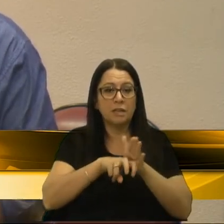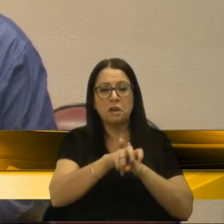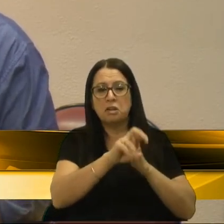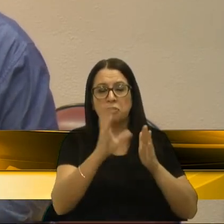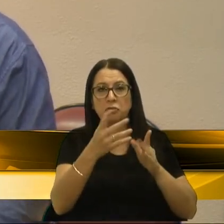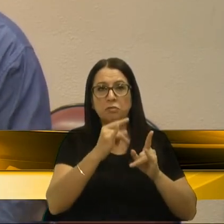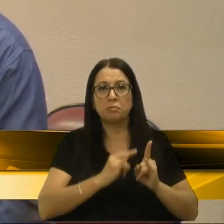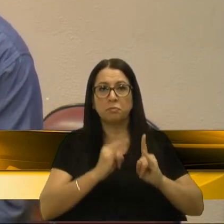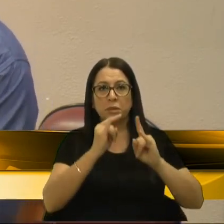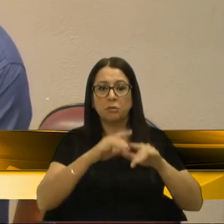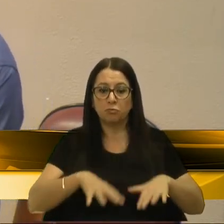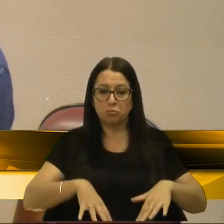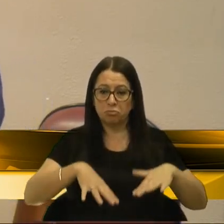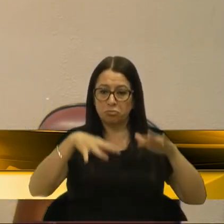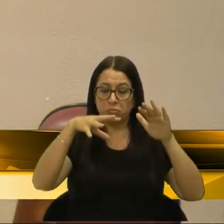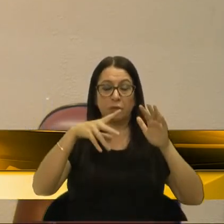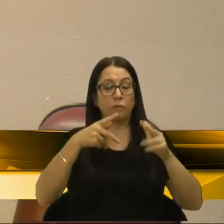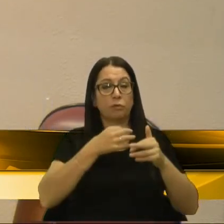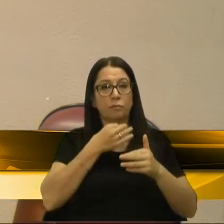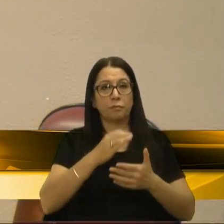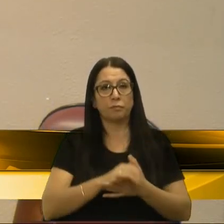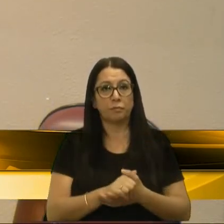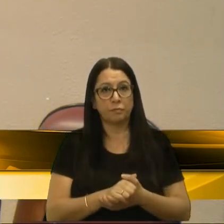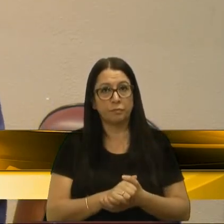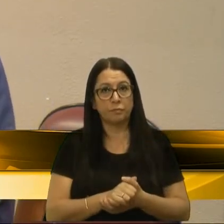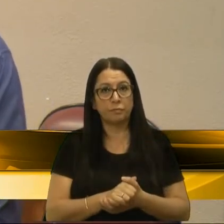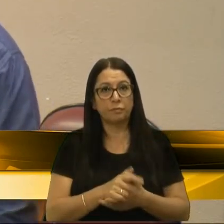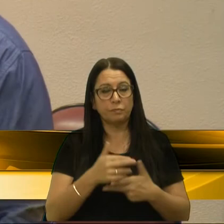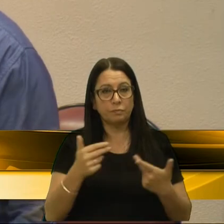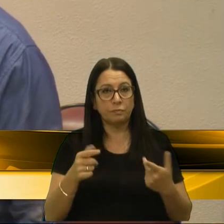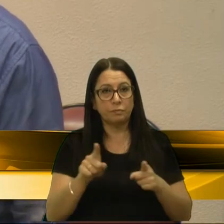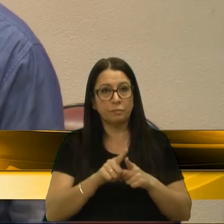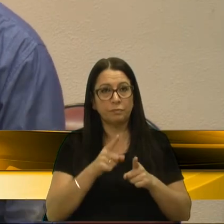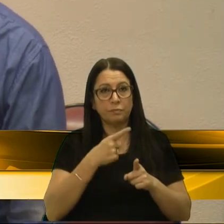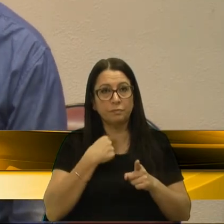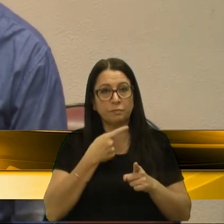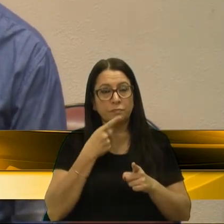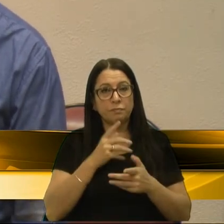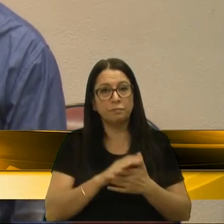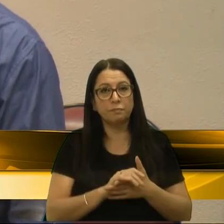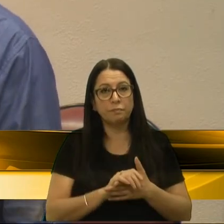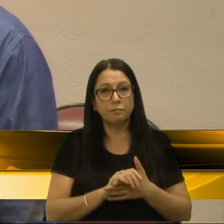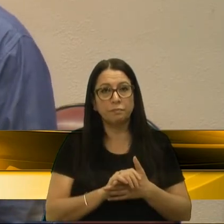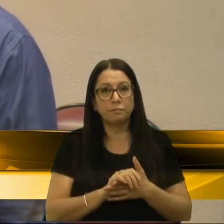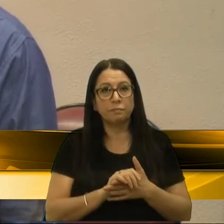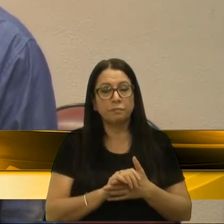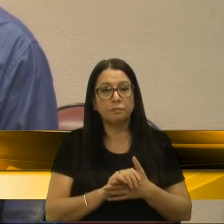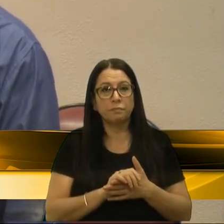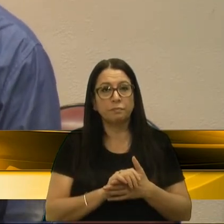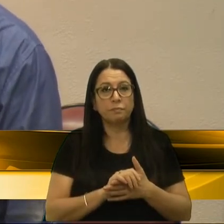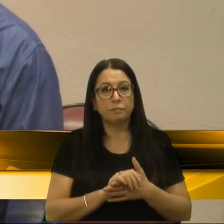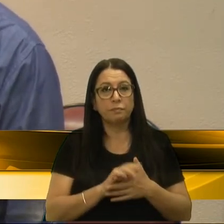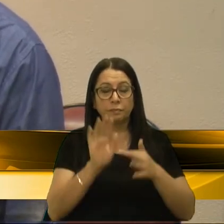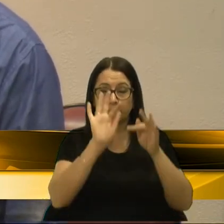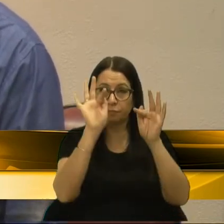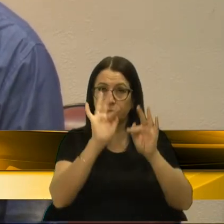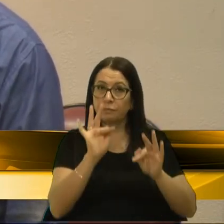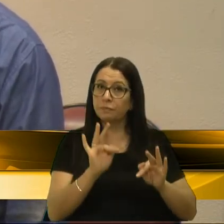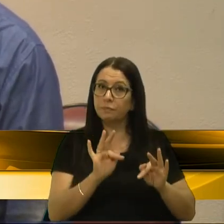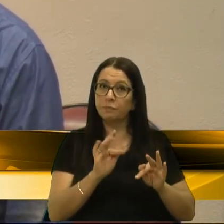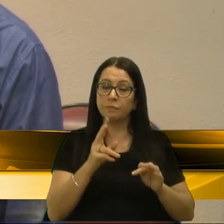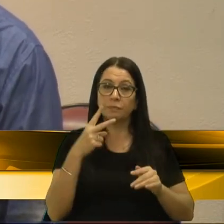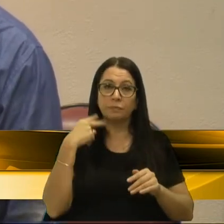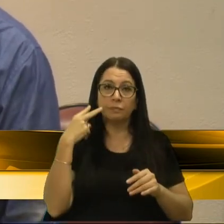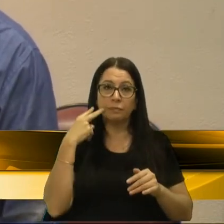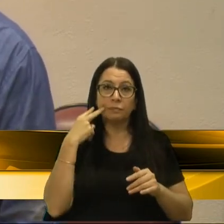todo o prédio lá. Isso foi uma situação terrível. Outra coisa que a gente gostaria de abordar também é a questão que fico muito feliz, enquanto